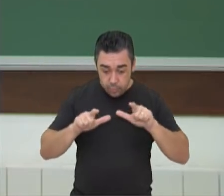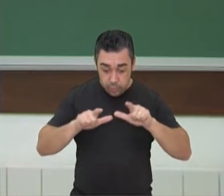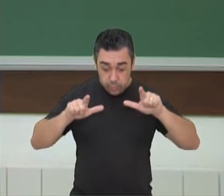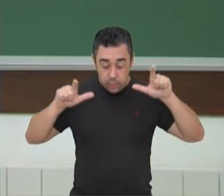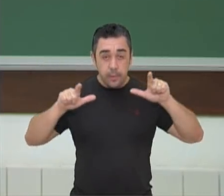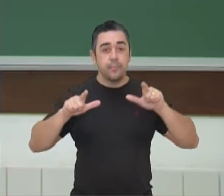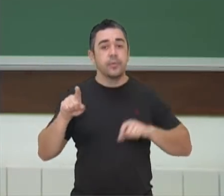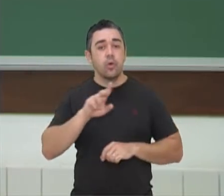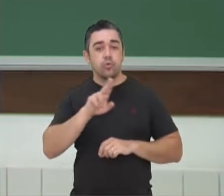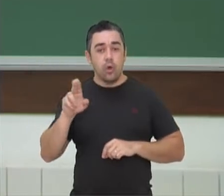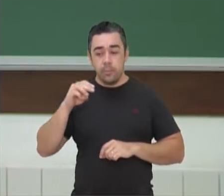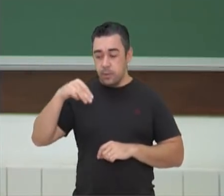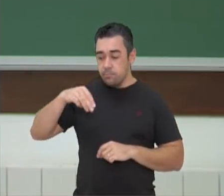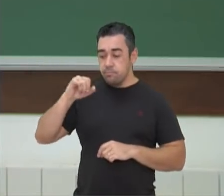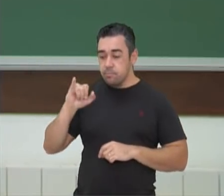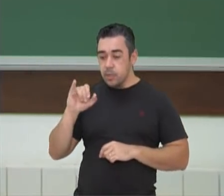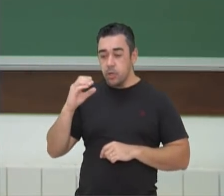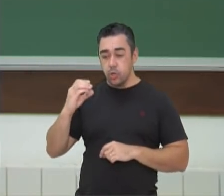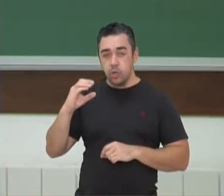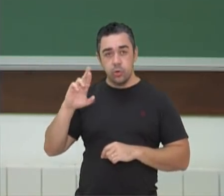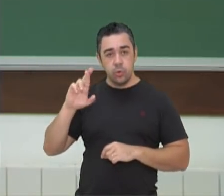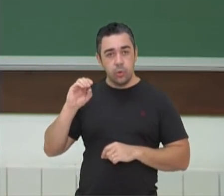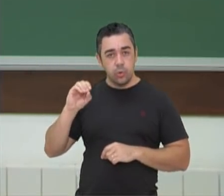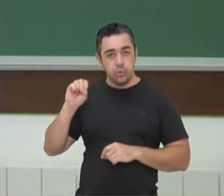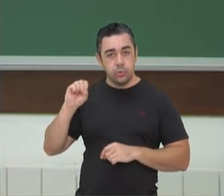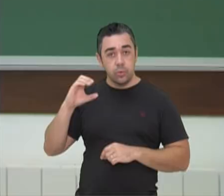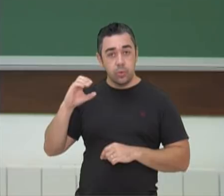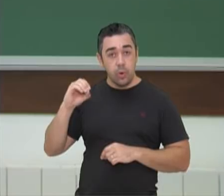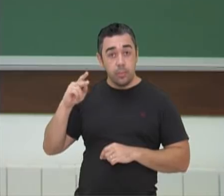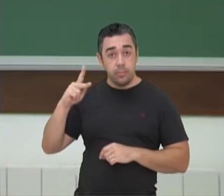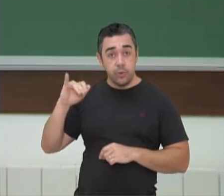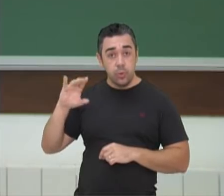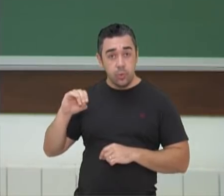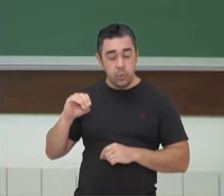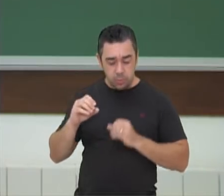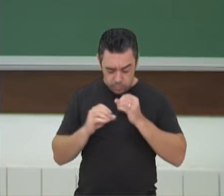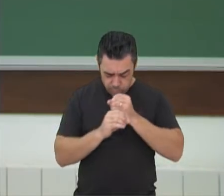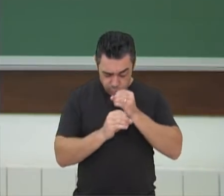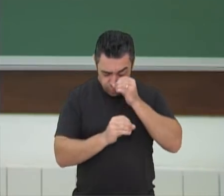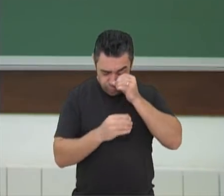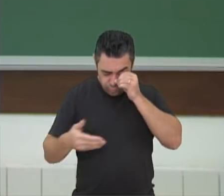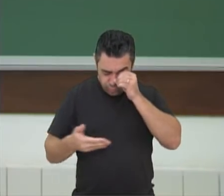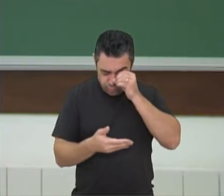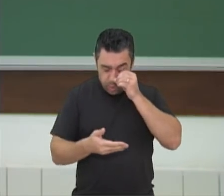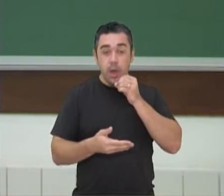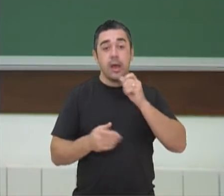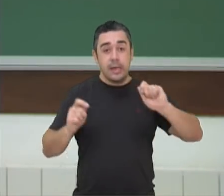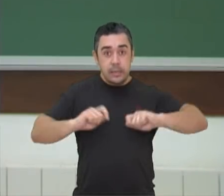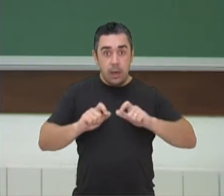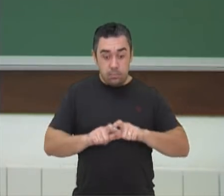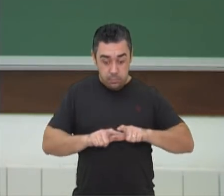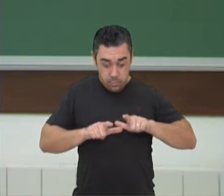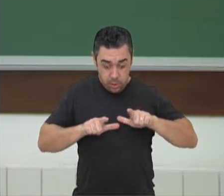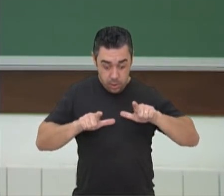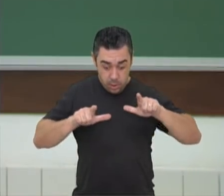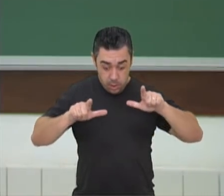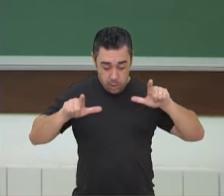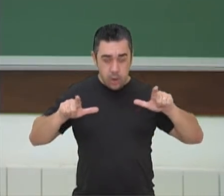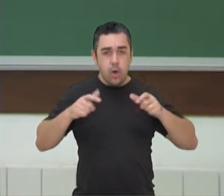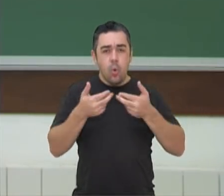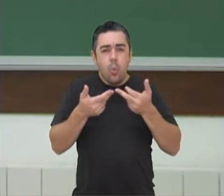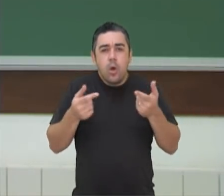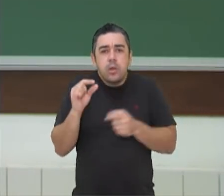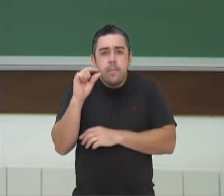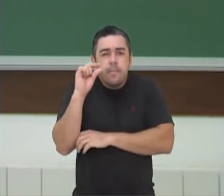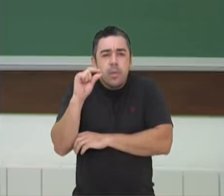chamado microscópio. Acertou. O microscópio ele foi inventado para ampliar seres